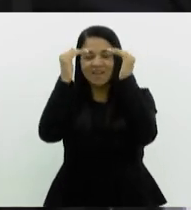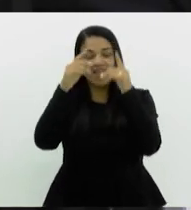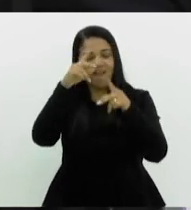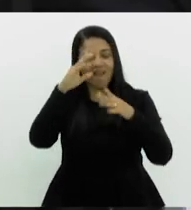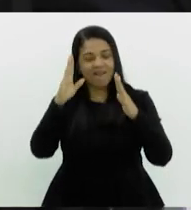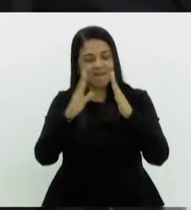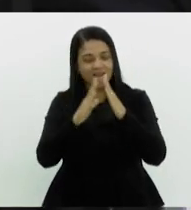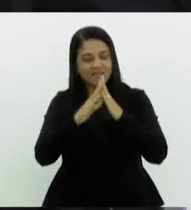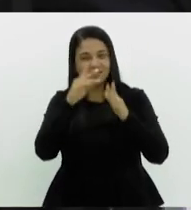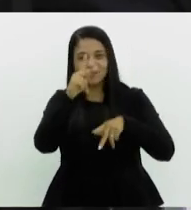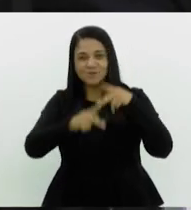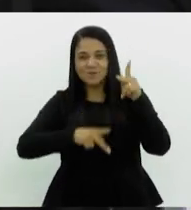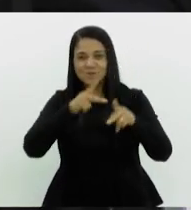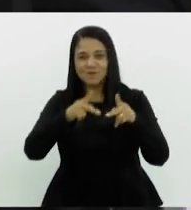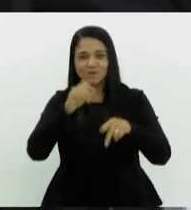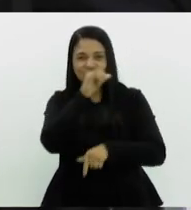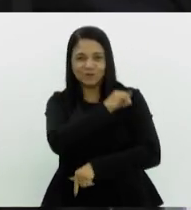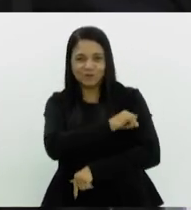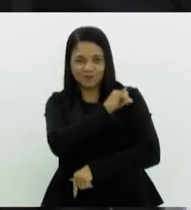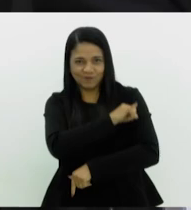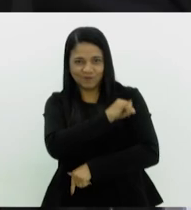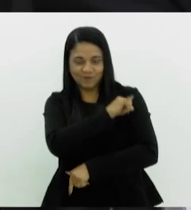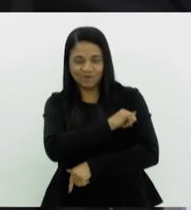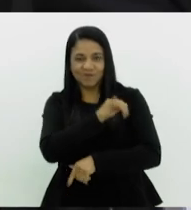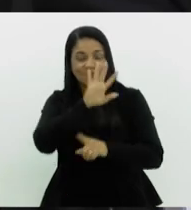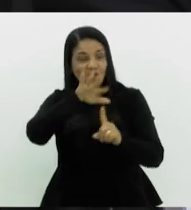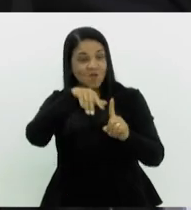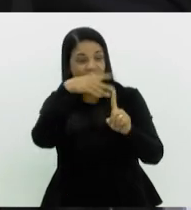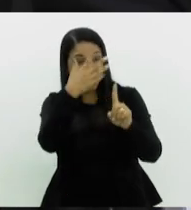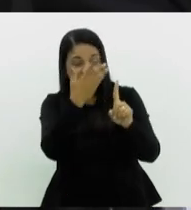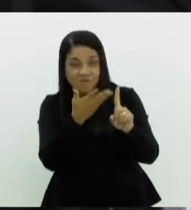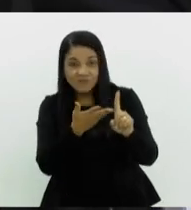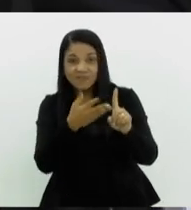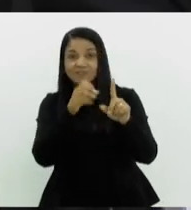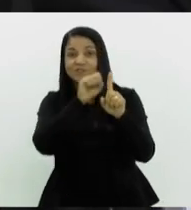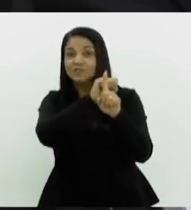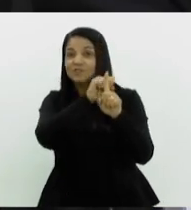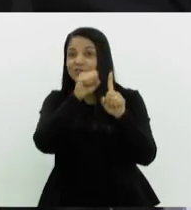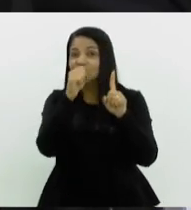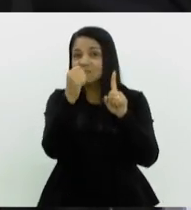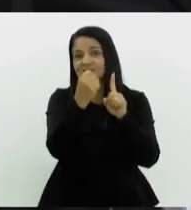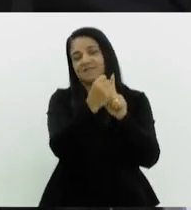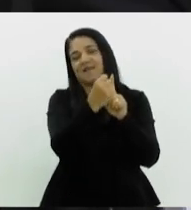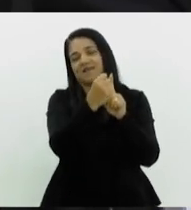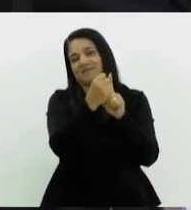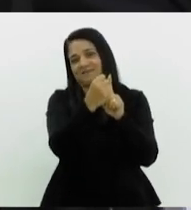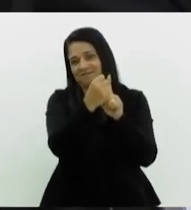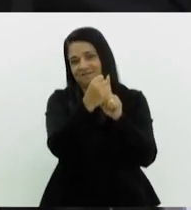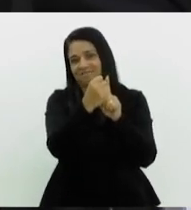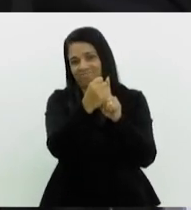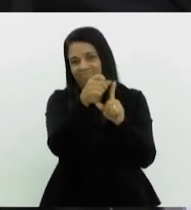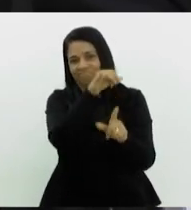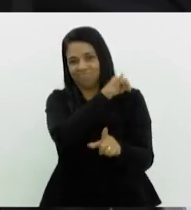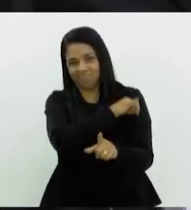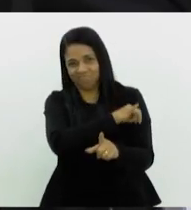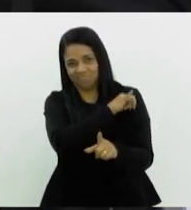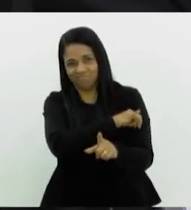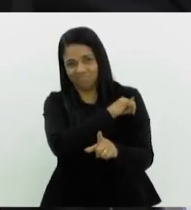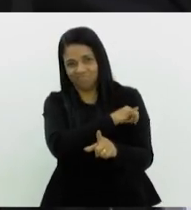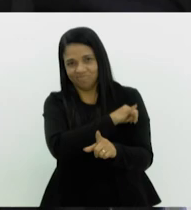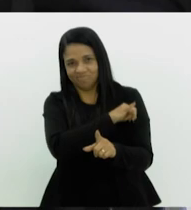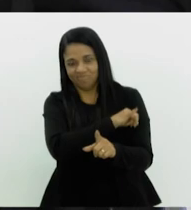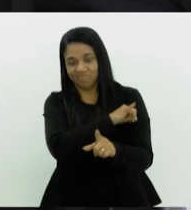povo fluminense. Portanto, essa homenagem é da sociedade fluminense. Os deputados,